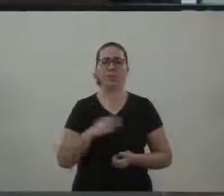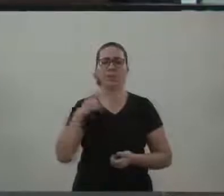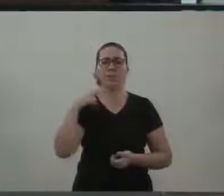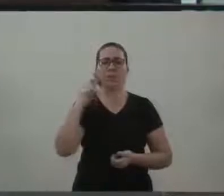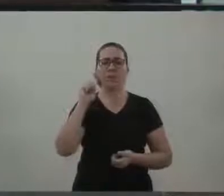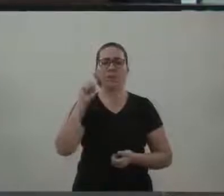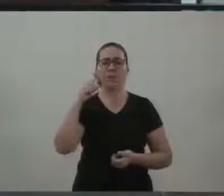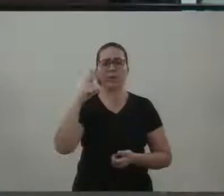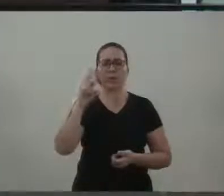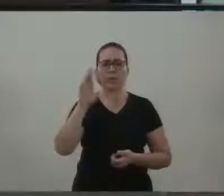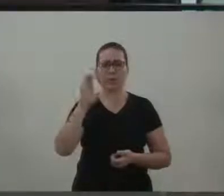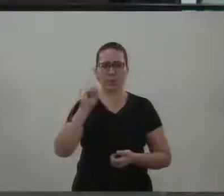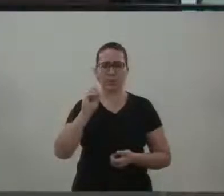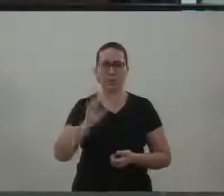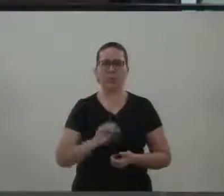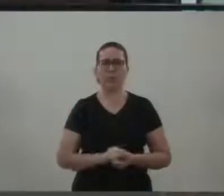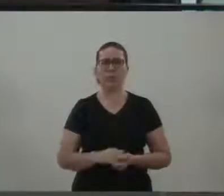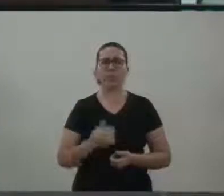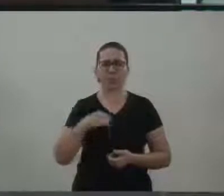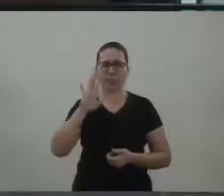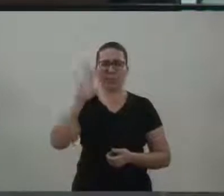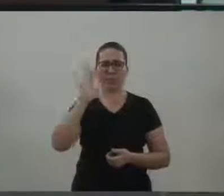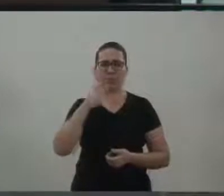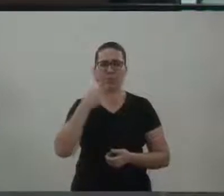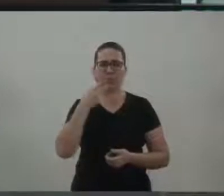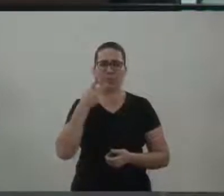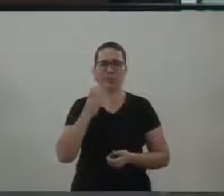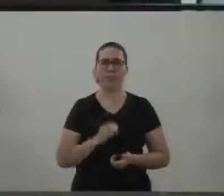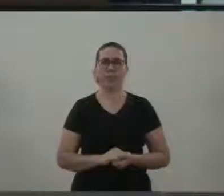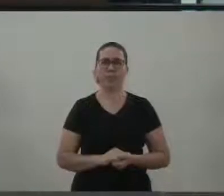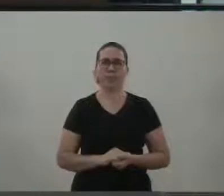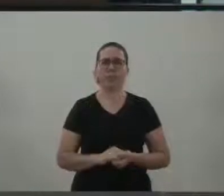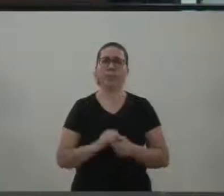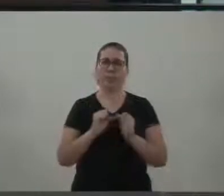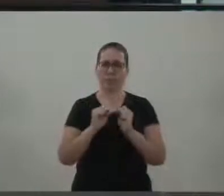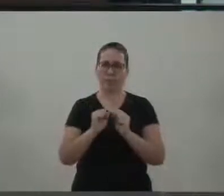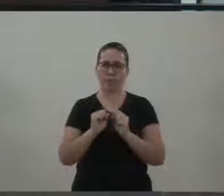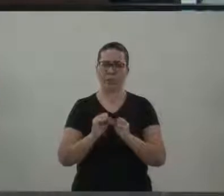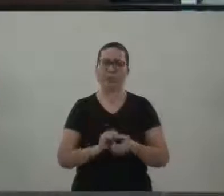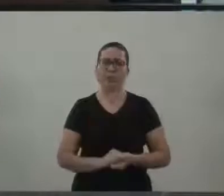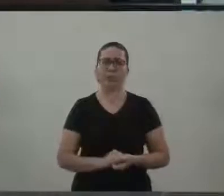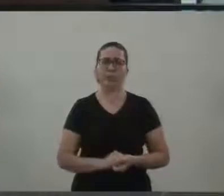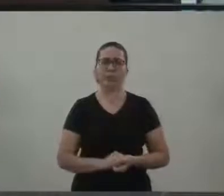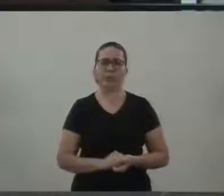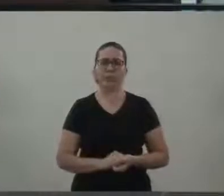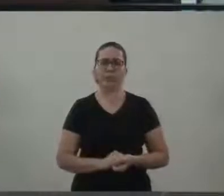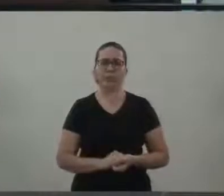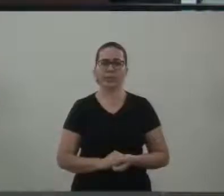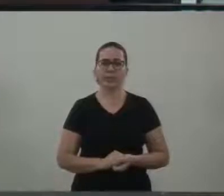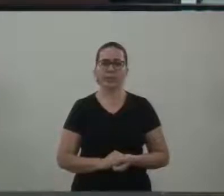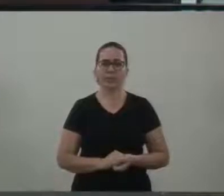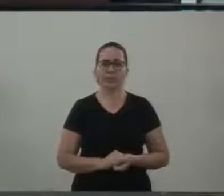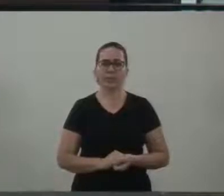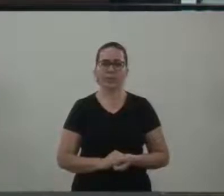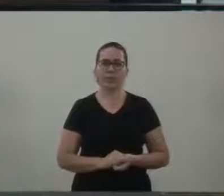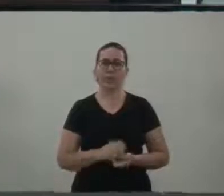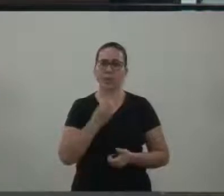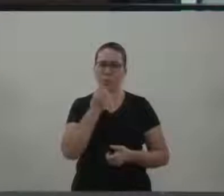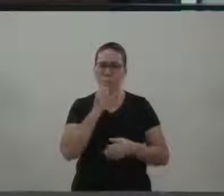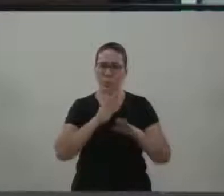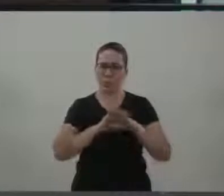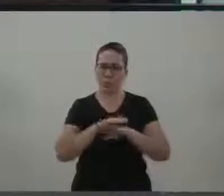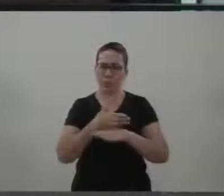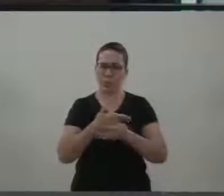Vereador Sandro Rebeca. Eu peço a palavra. Com a palavra, vereador Sandro Rebeca. Boa noite a